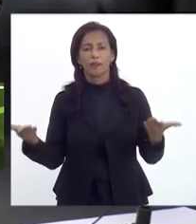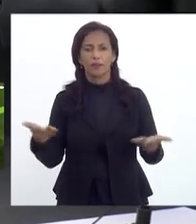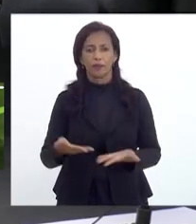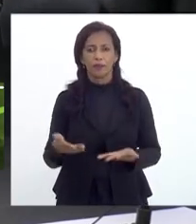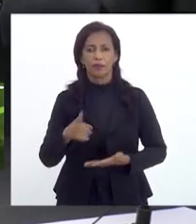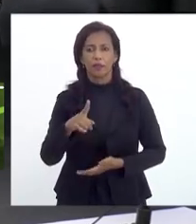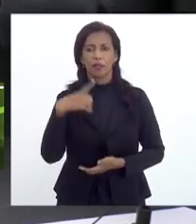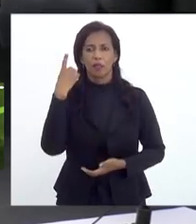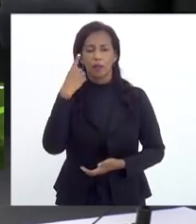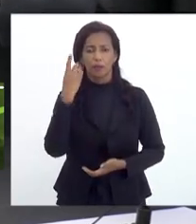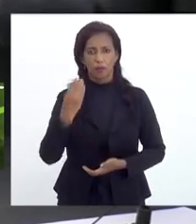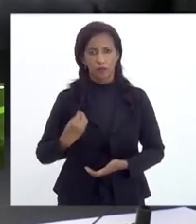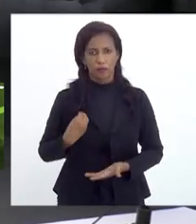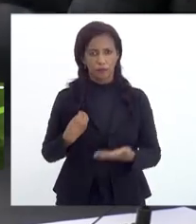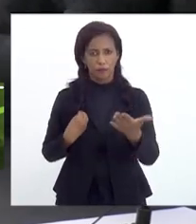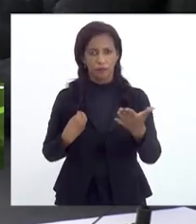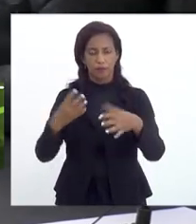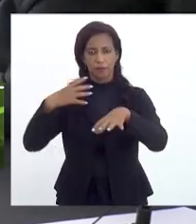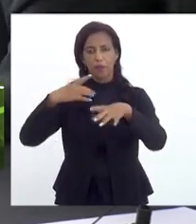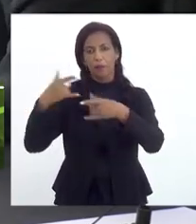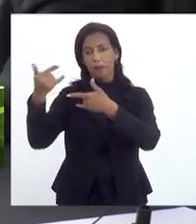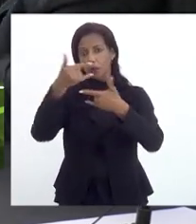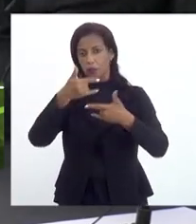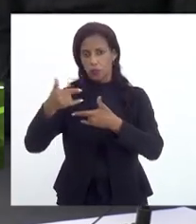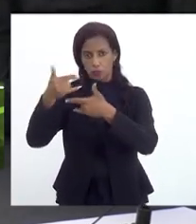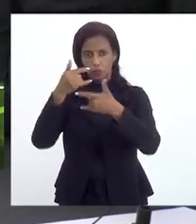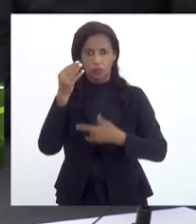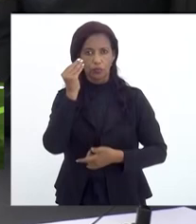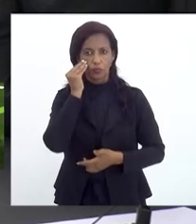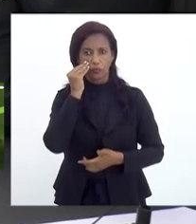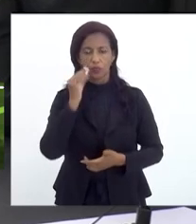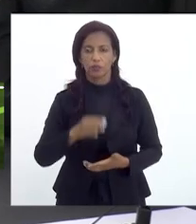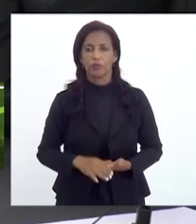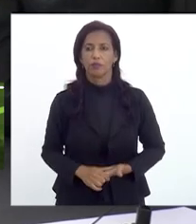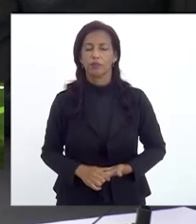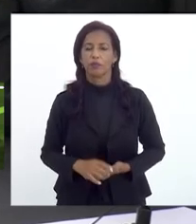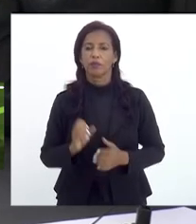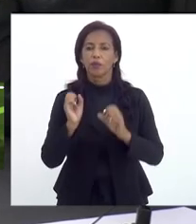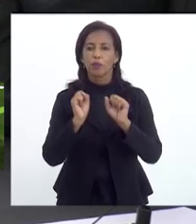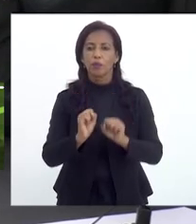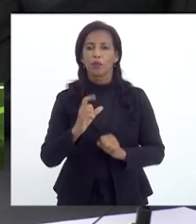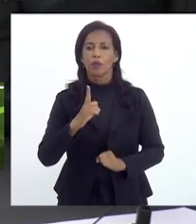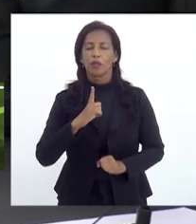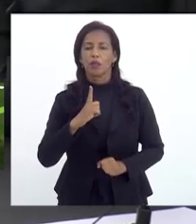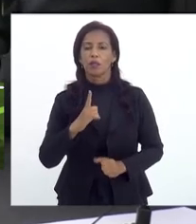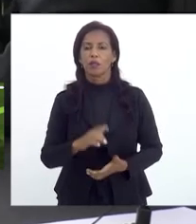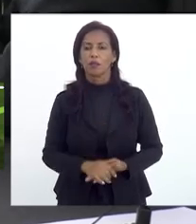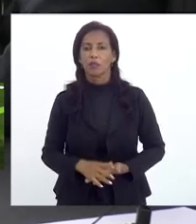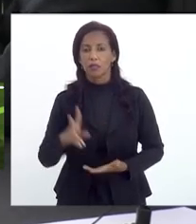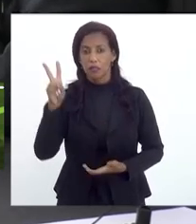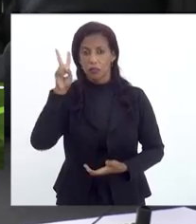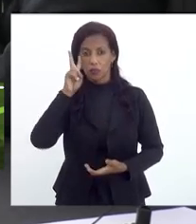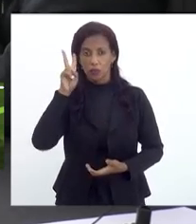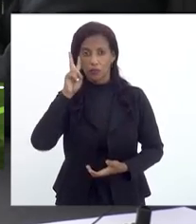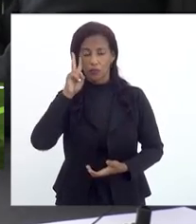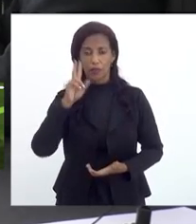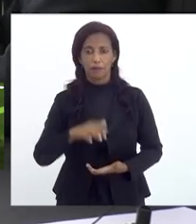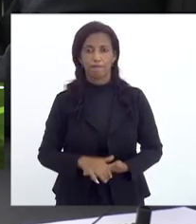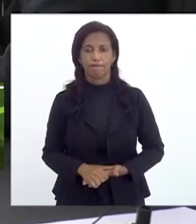deputados presentes Que estão nos acompanhando Pelo Zoom Nós pudéssemos fazer Na segunda-feira